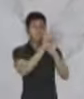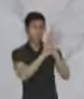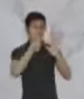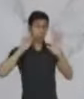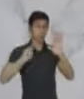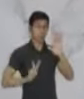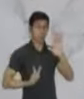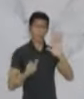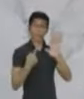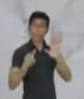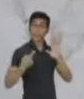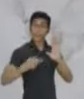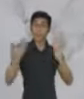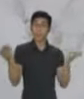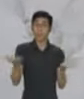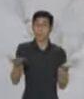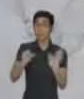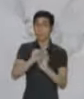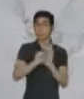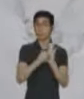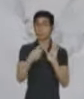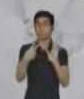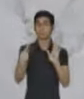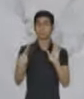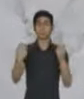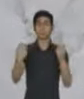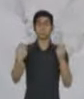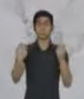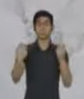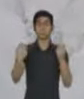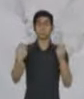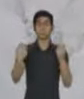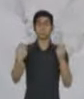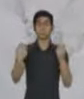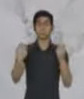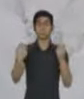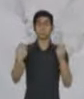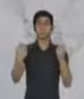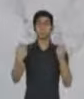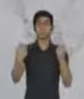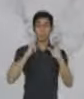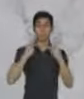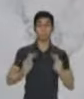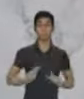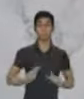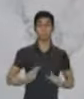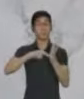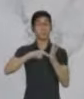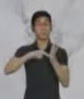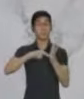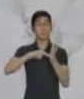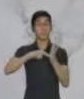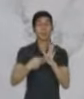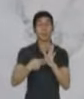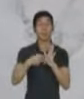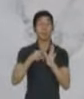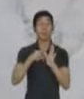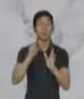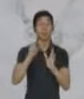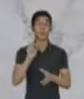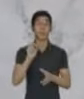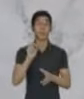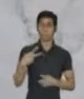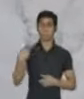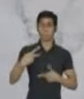século 21 os direitos humanos são o entendimento da humanidade com a segunda guerra mundial de que a bárbara tem que acabar esse